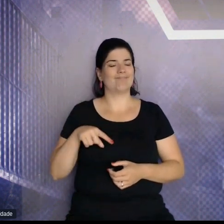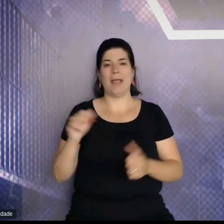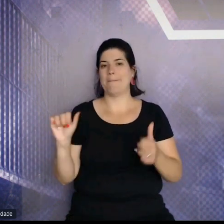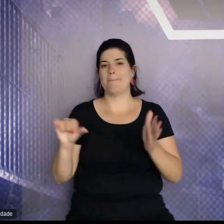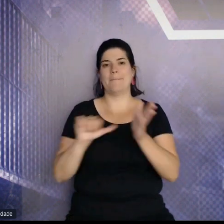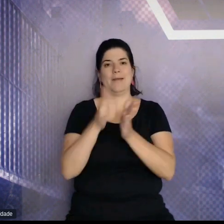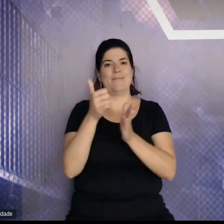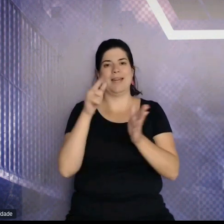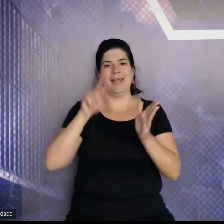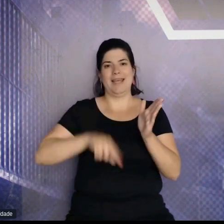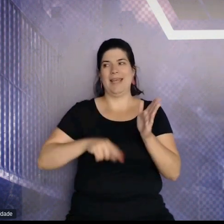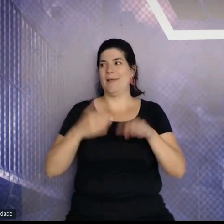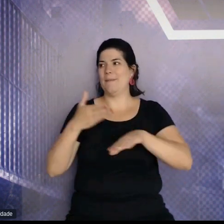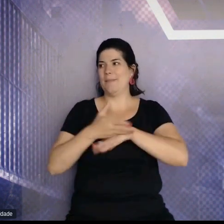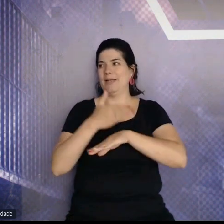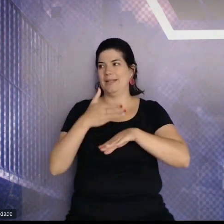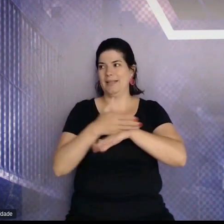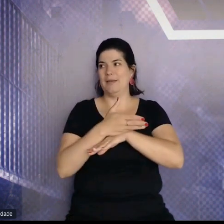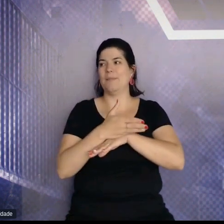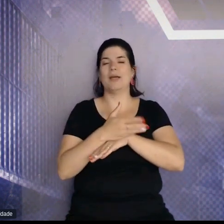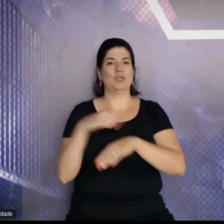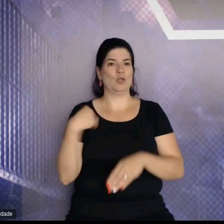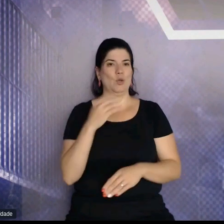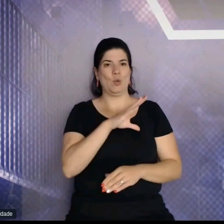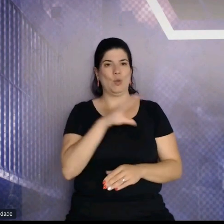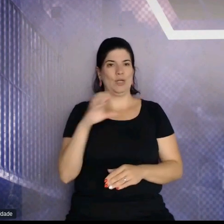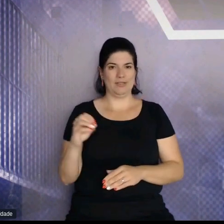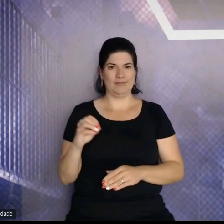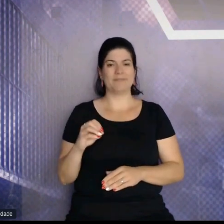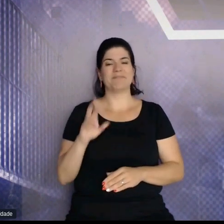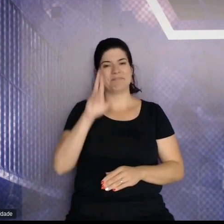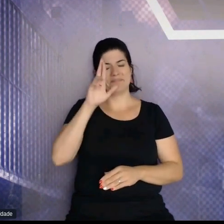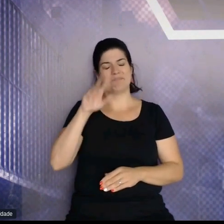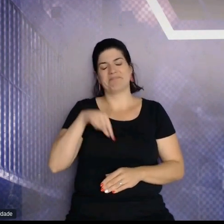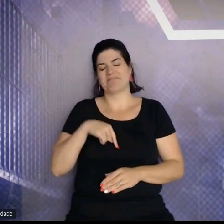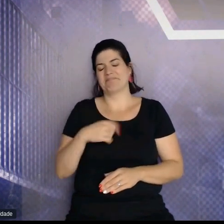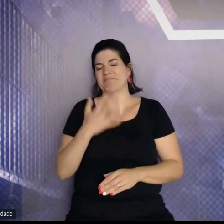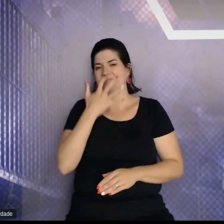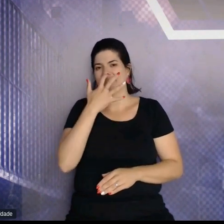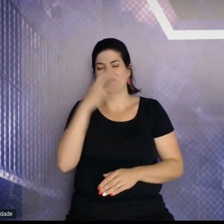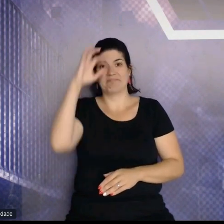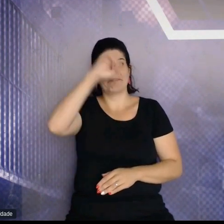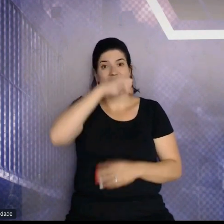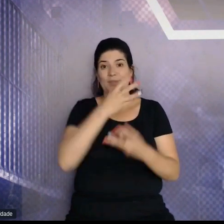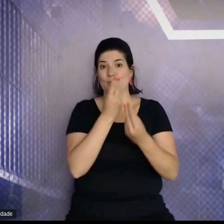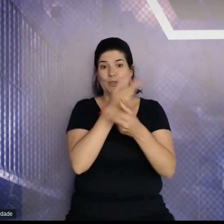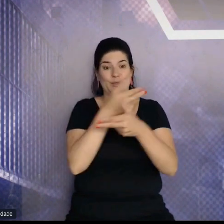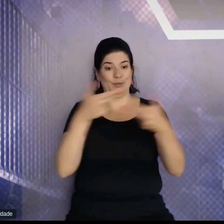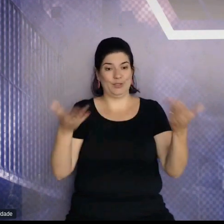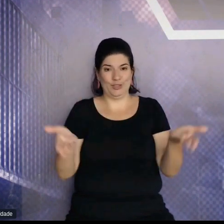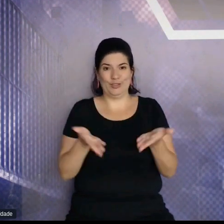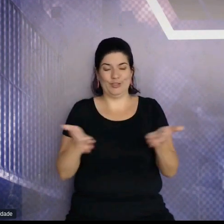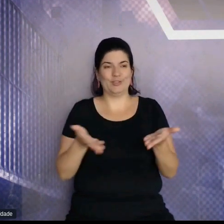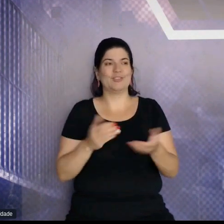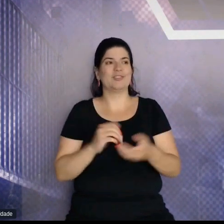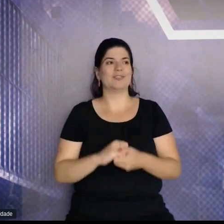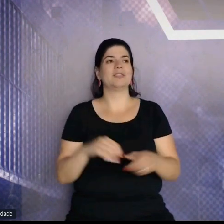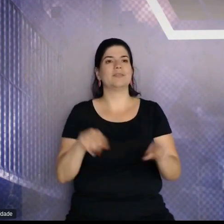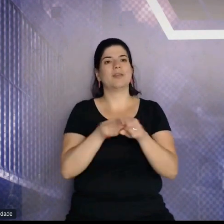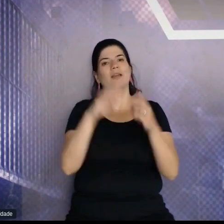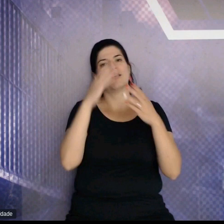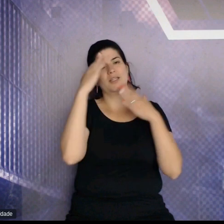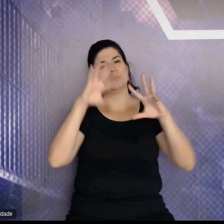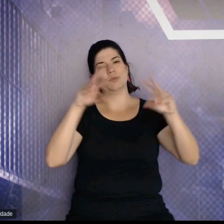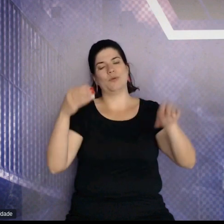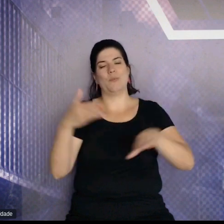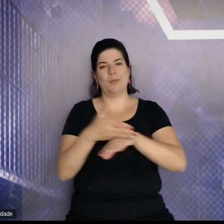vez, né? A primeira vez que a gente participa como coordenadores, então, para nós foi muito enriquecedor, a gente aprendeu muita coisa aqui hoje, e agradecer a participação de